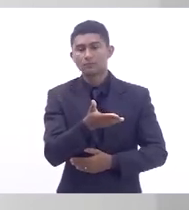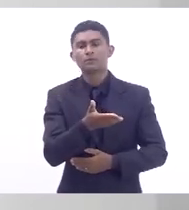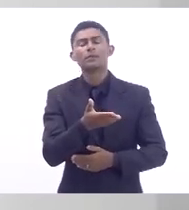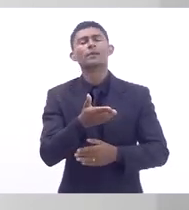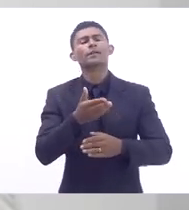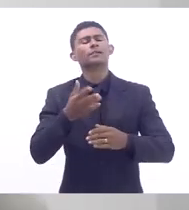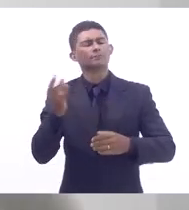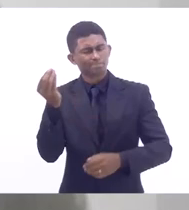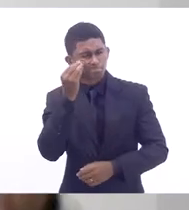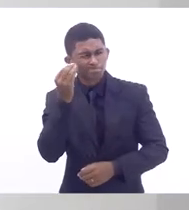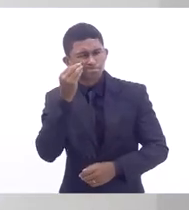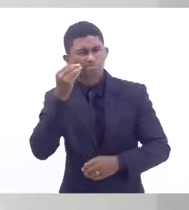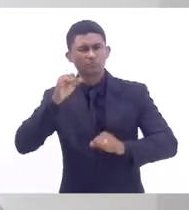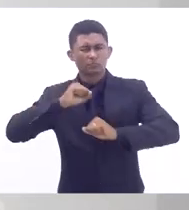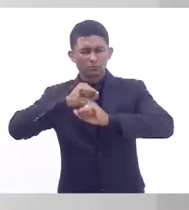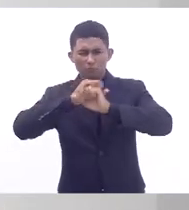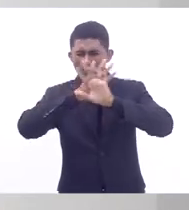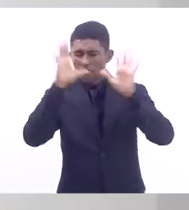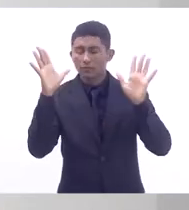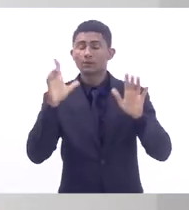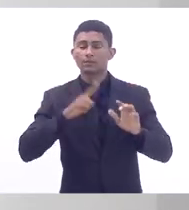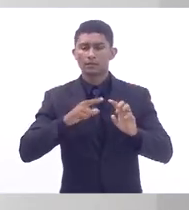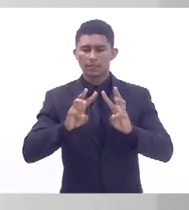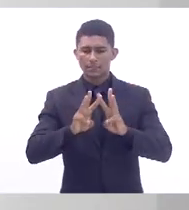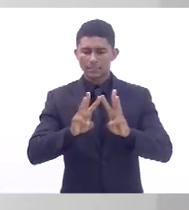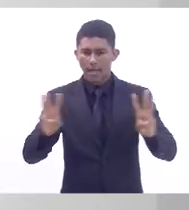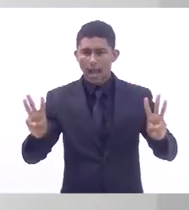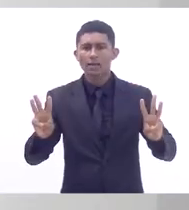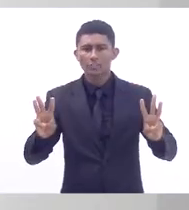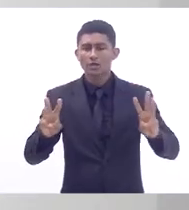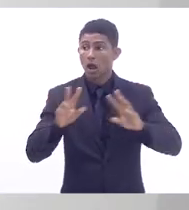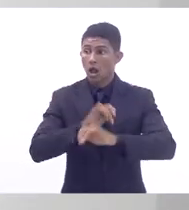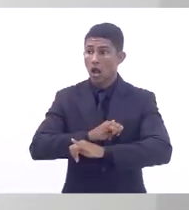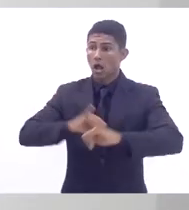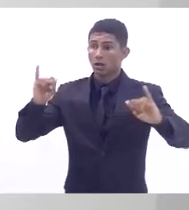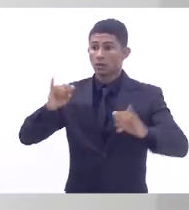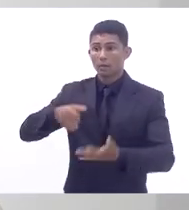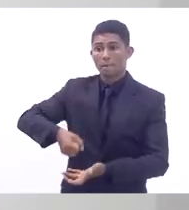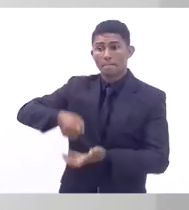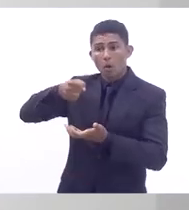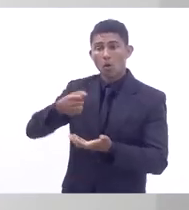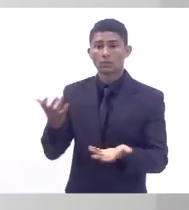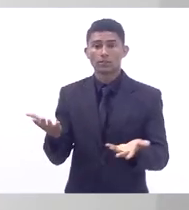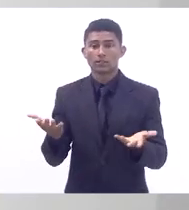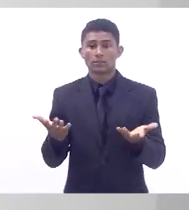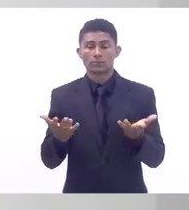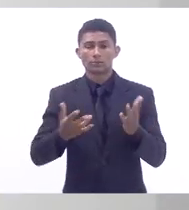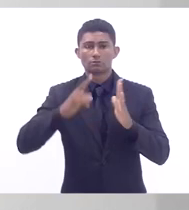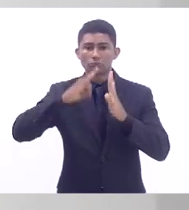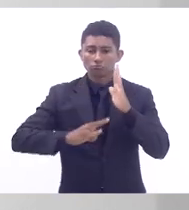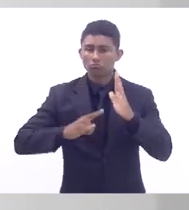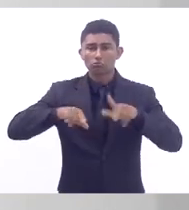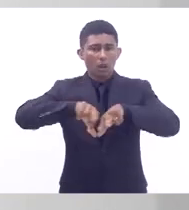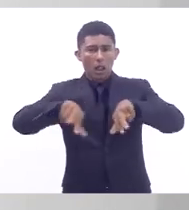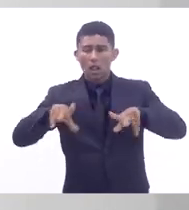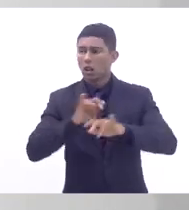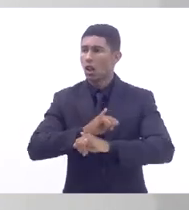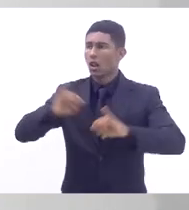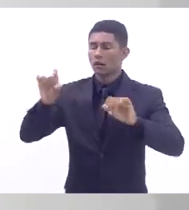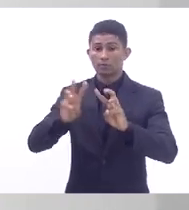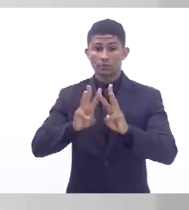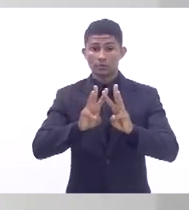transparente tem site divulgando bolsas divulgando os editais etc porém o